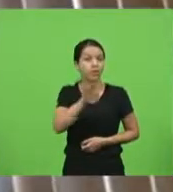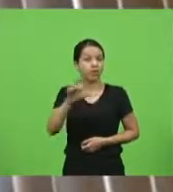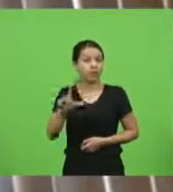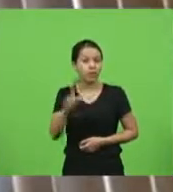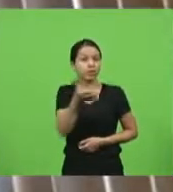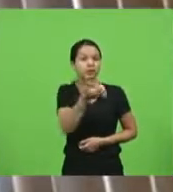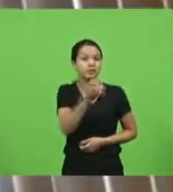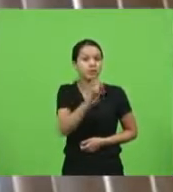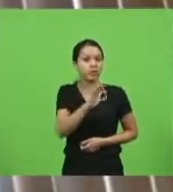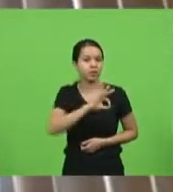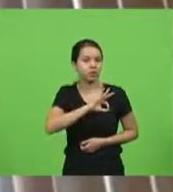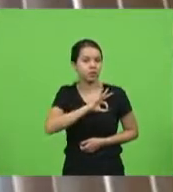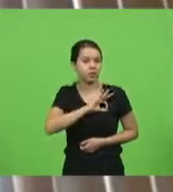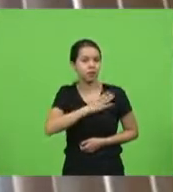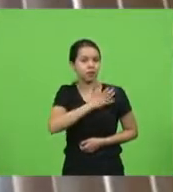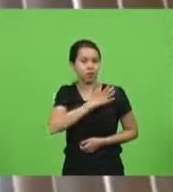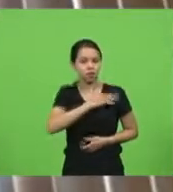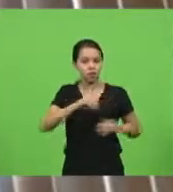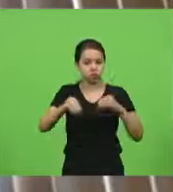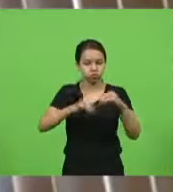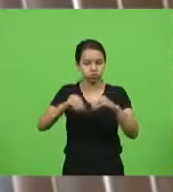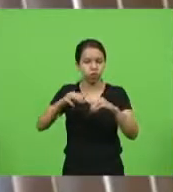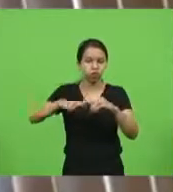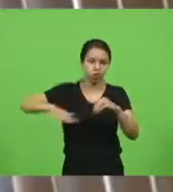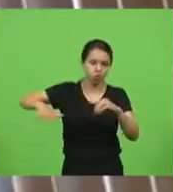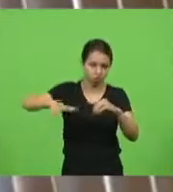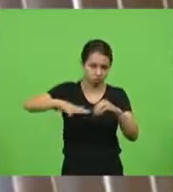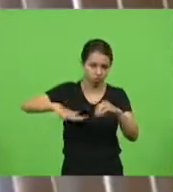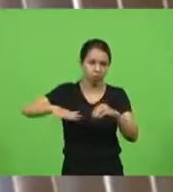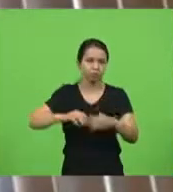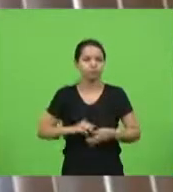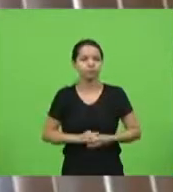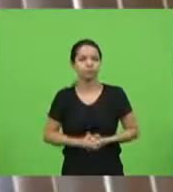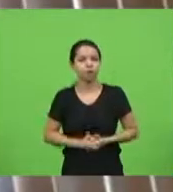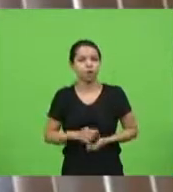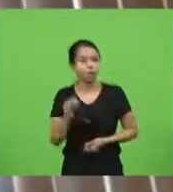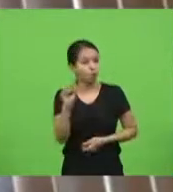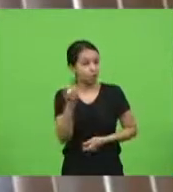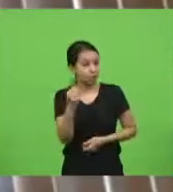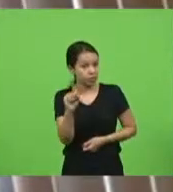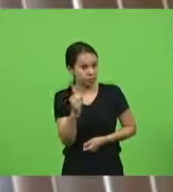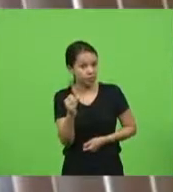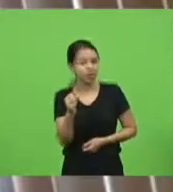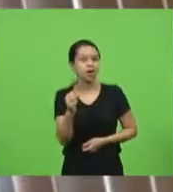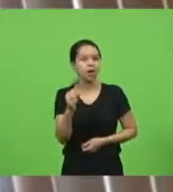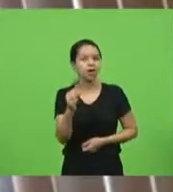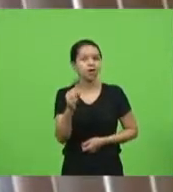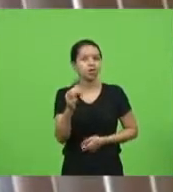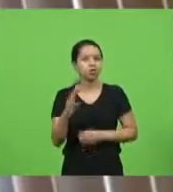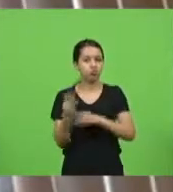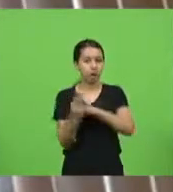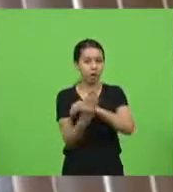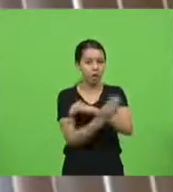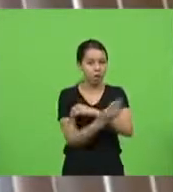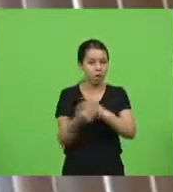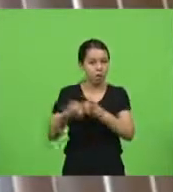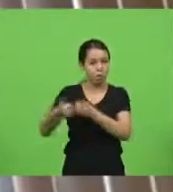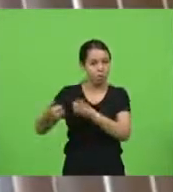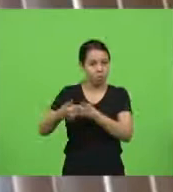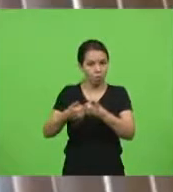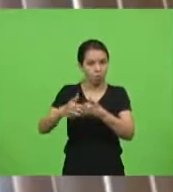militares, para toda a região, é claro. A oitava região, que é Tubarão e região, 29 policiais